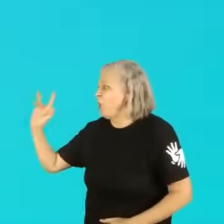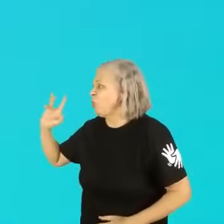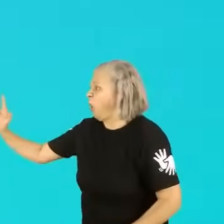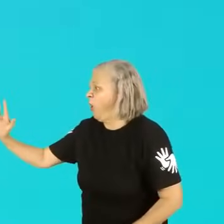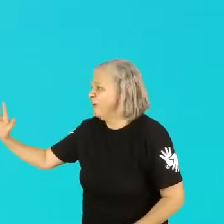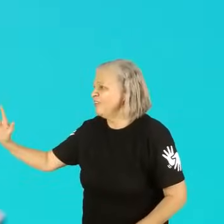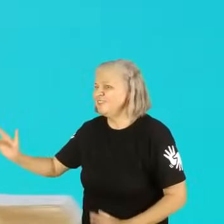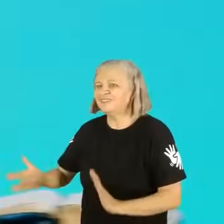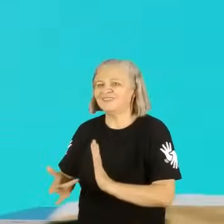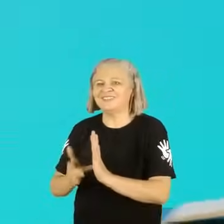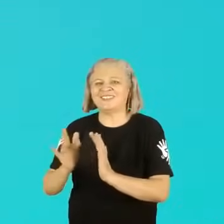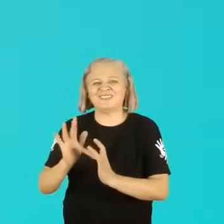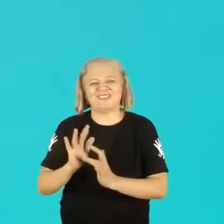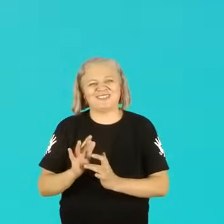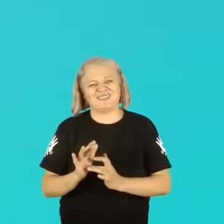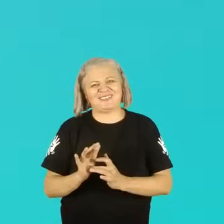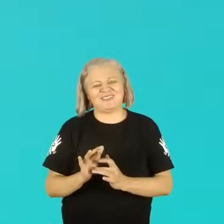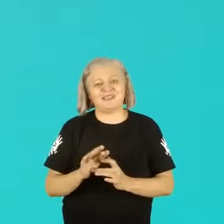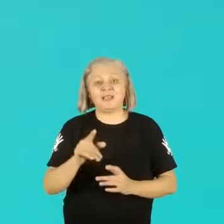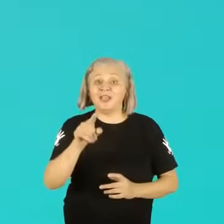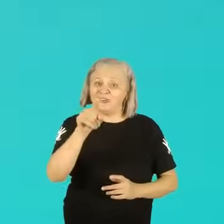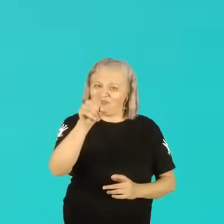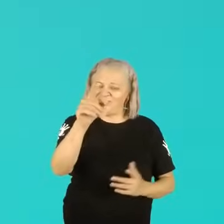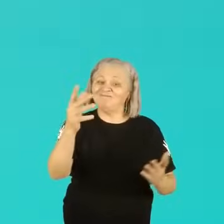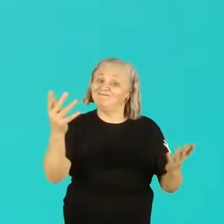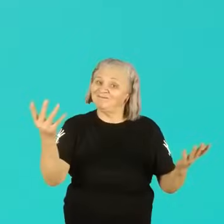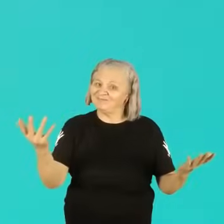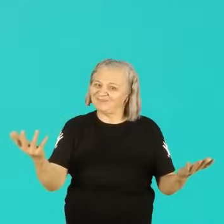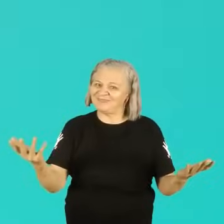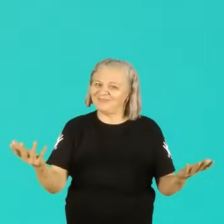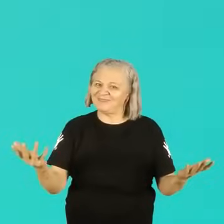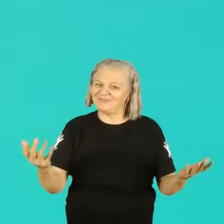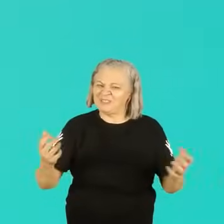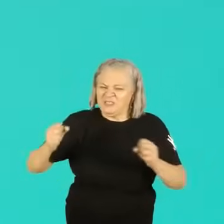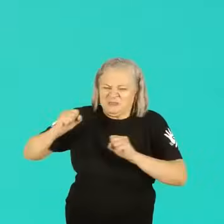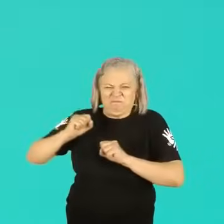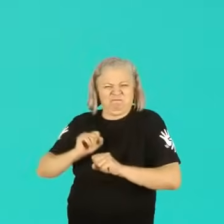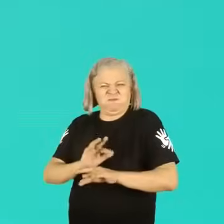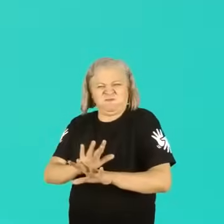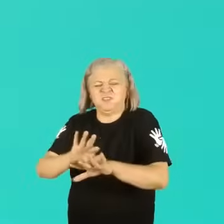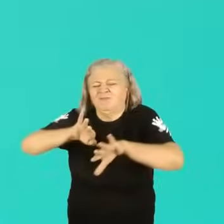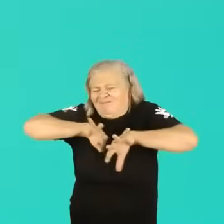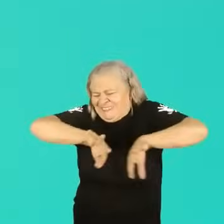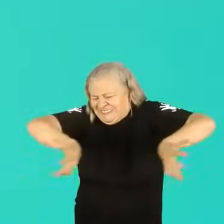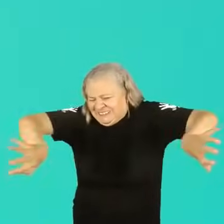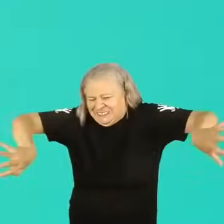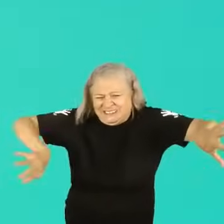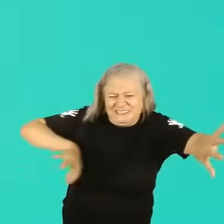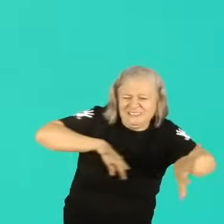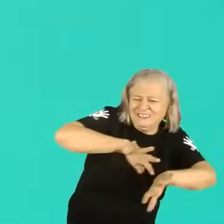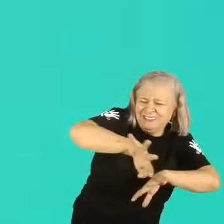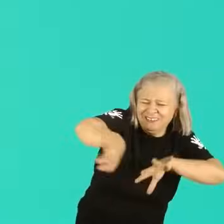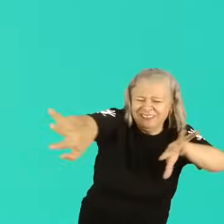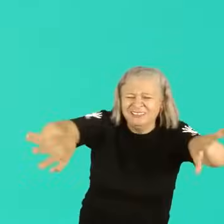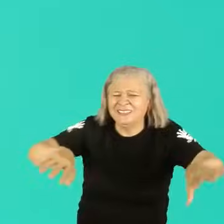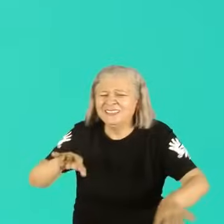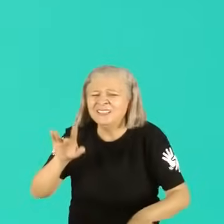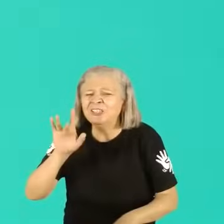Ah, meu irmão, eu não sei você, mas romper uma multidão não é trabalho para qualquer um.